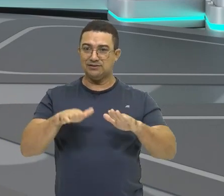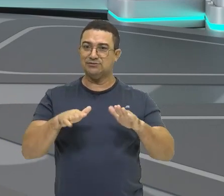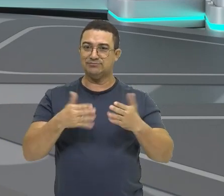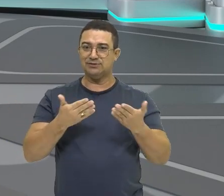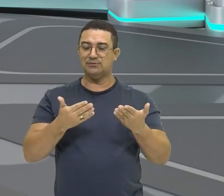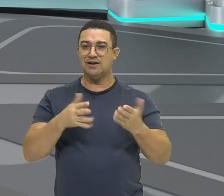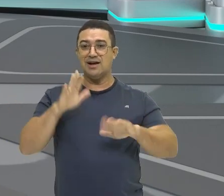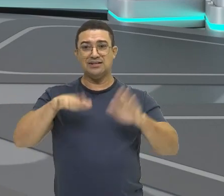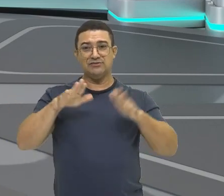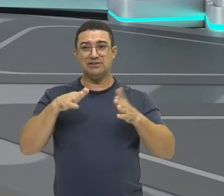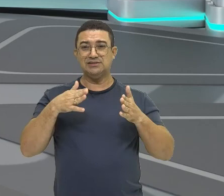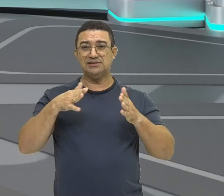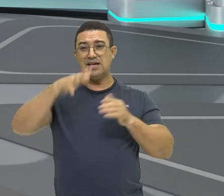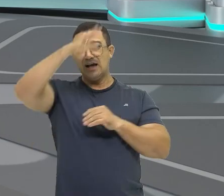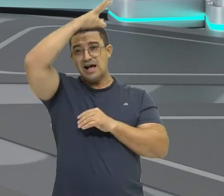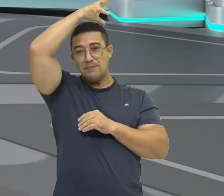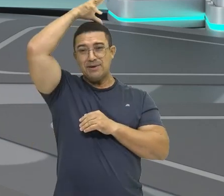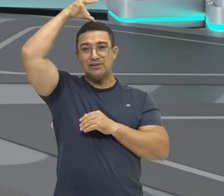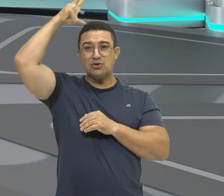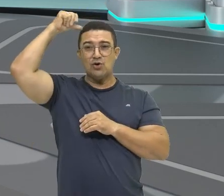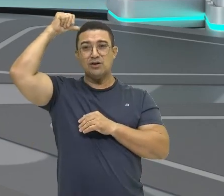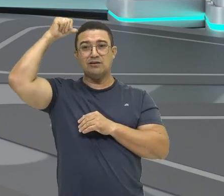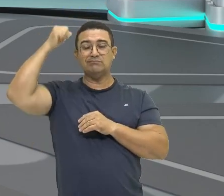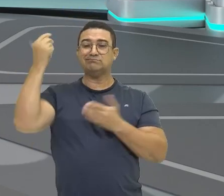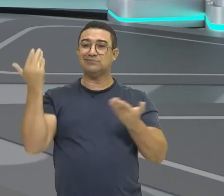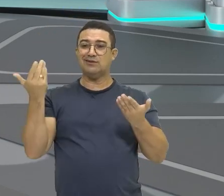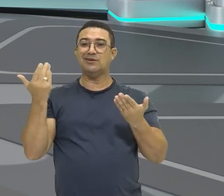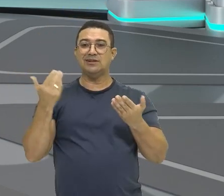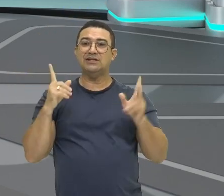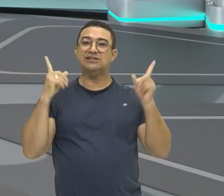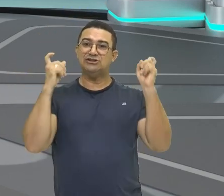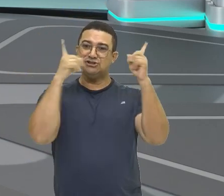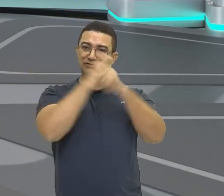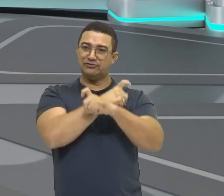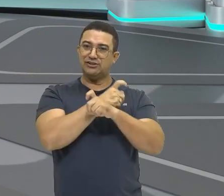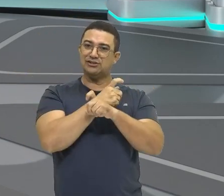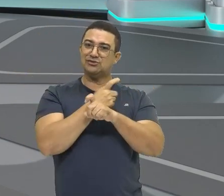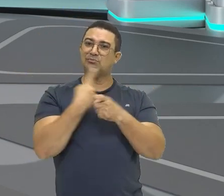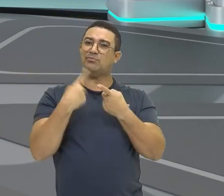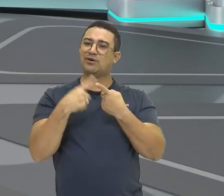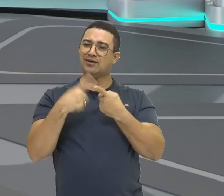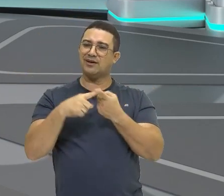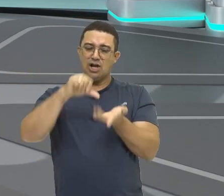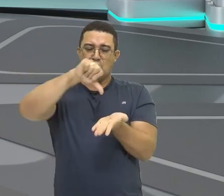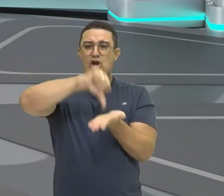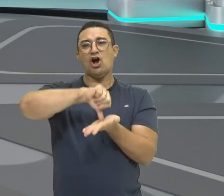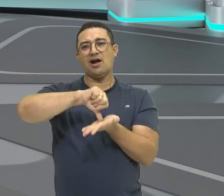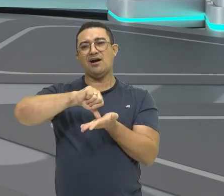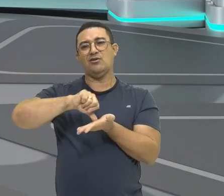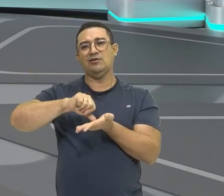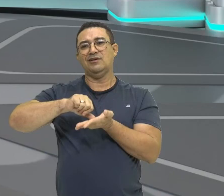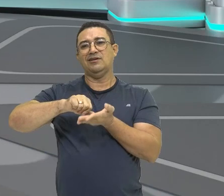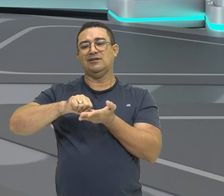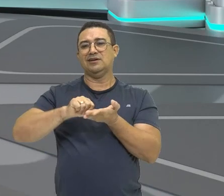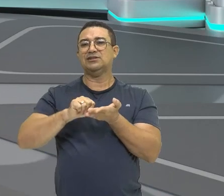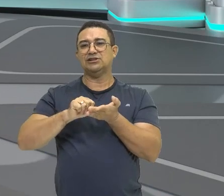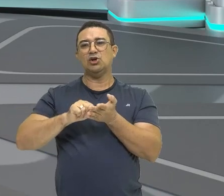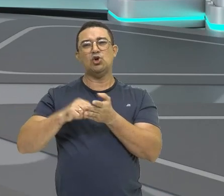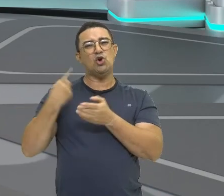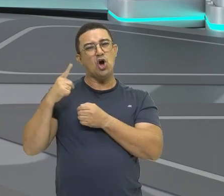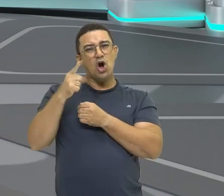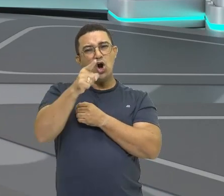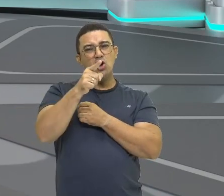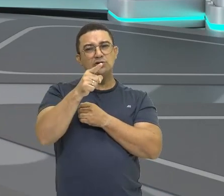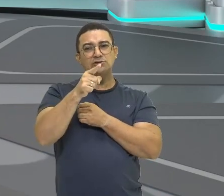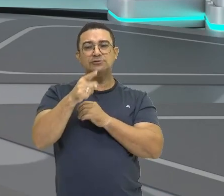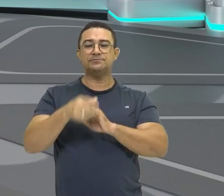não permite muito acesso. Então, as pessoas têm que trabalhar ainda com coisas rudimentares. Então, está no nosso dia a dia. Certo, meus queridos?